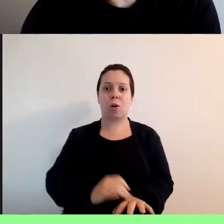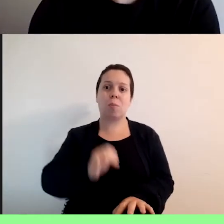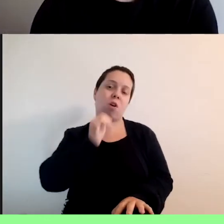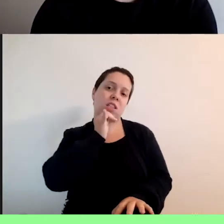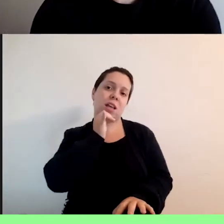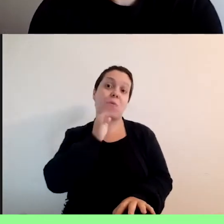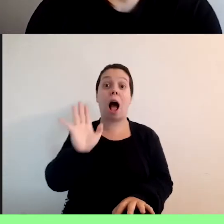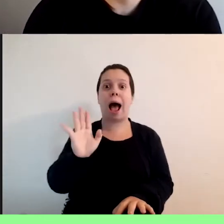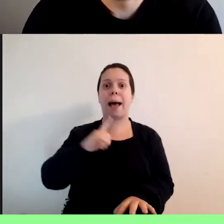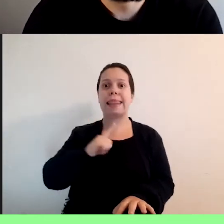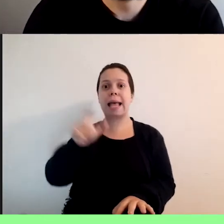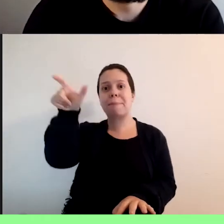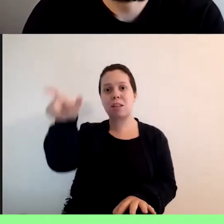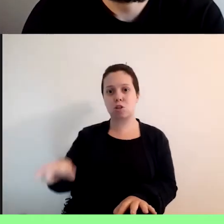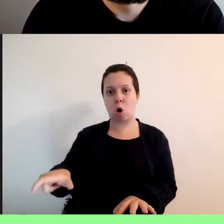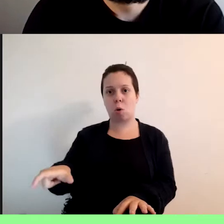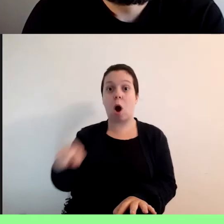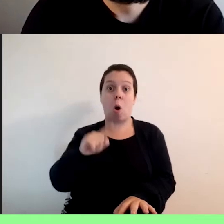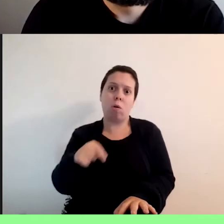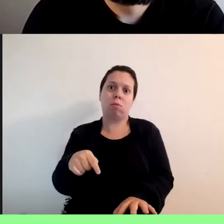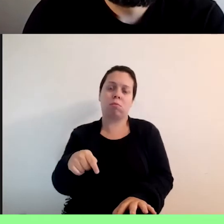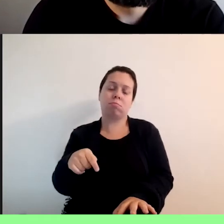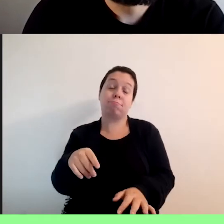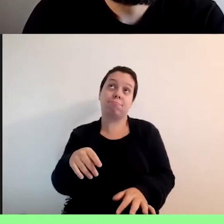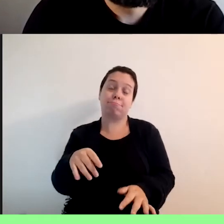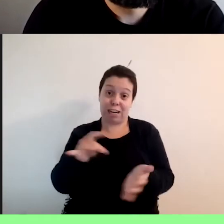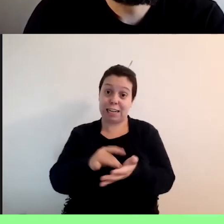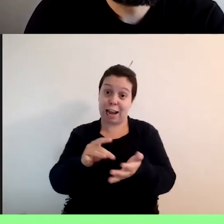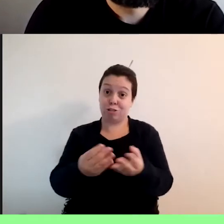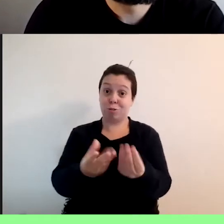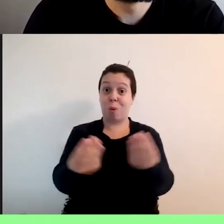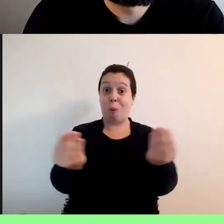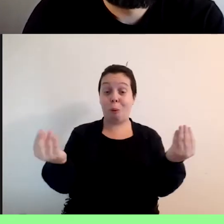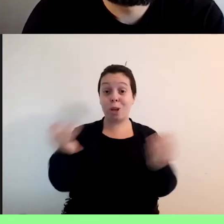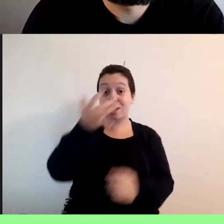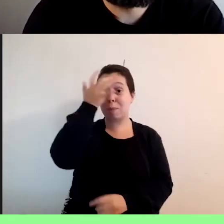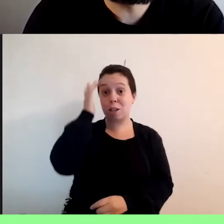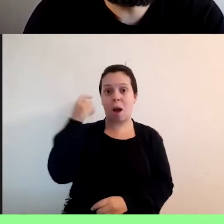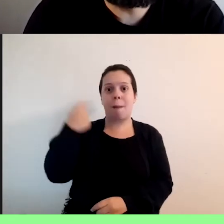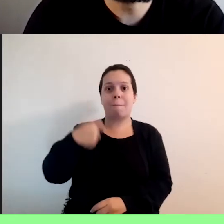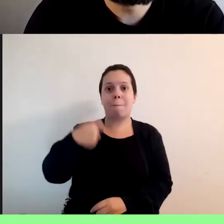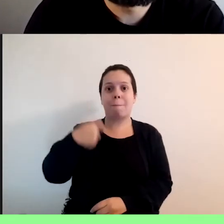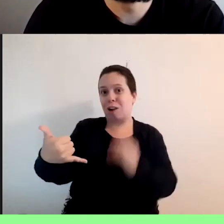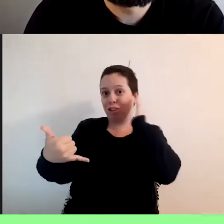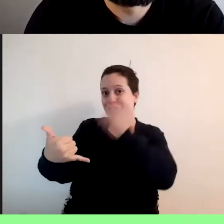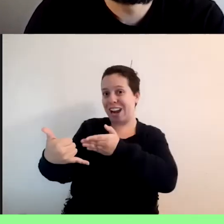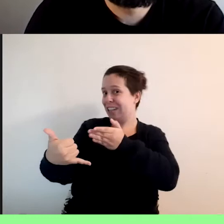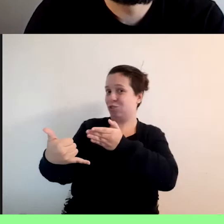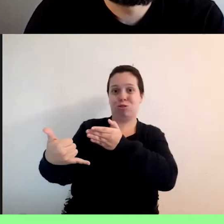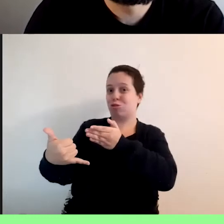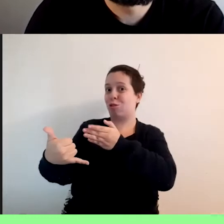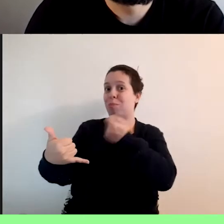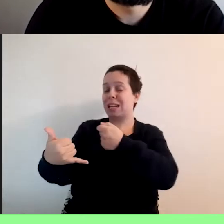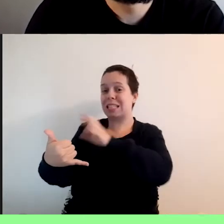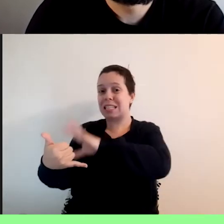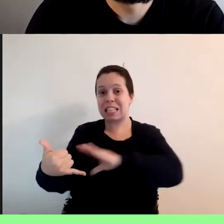muitas pessoas, aliás, existem muitas pessoas que precisam usar o celular no computador, porque não